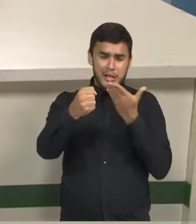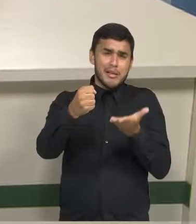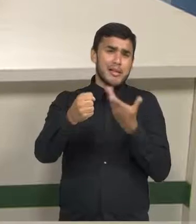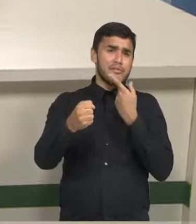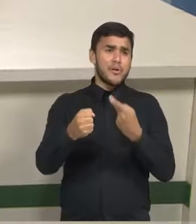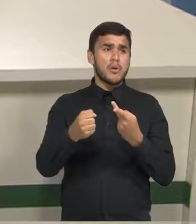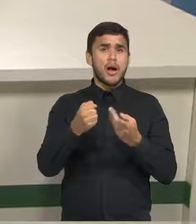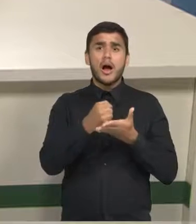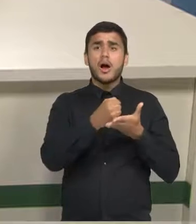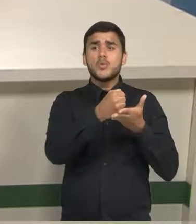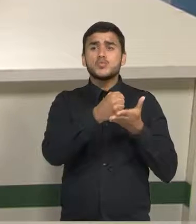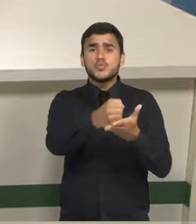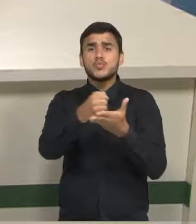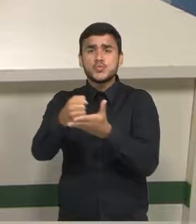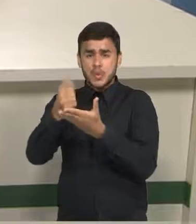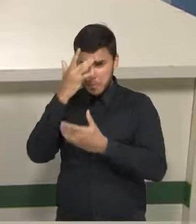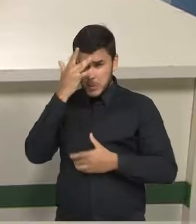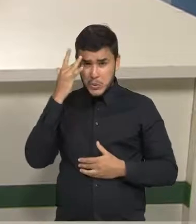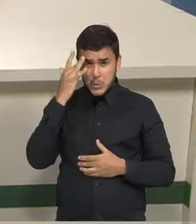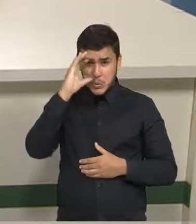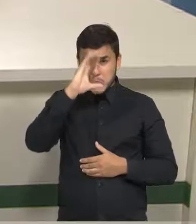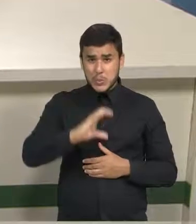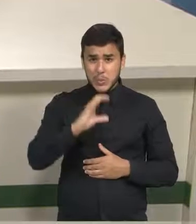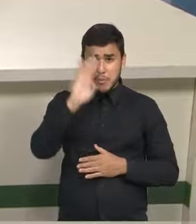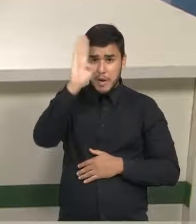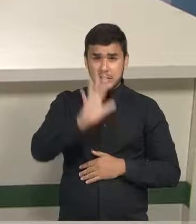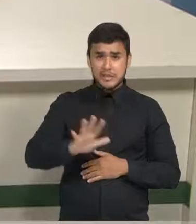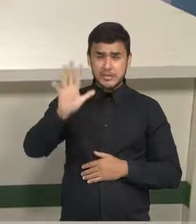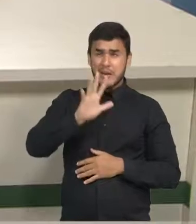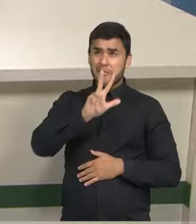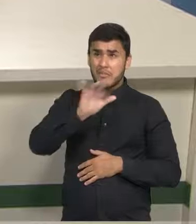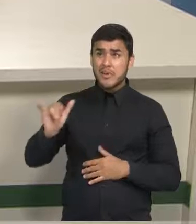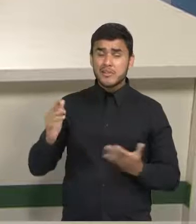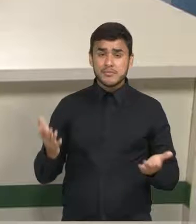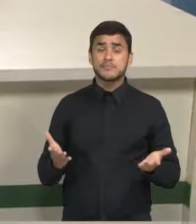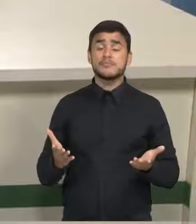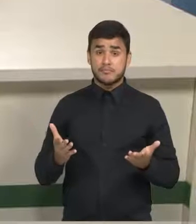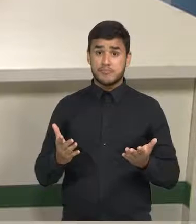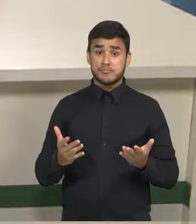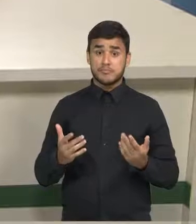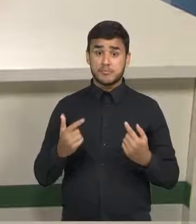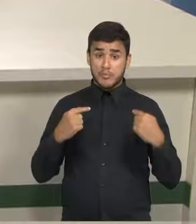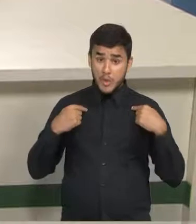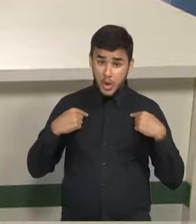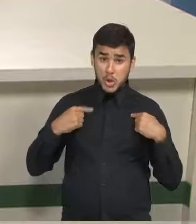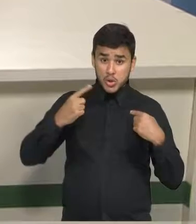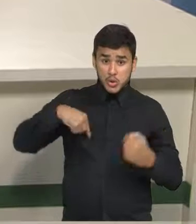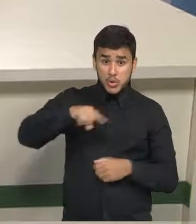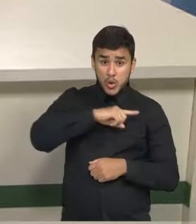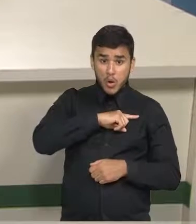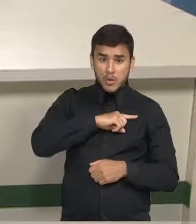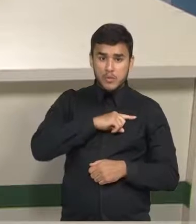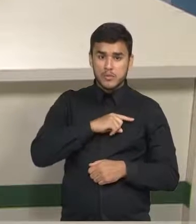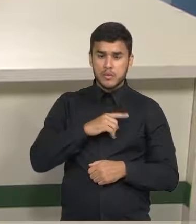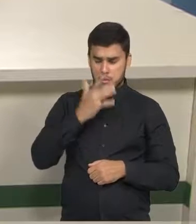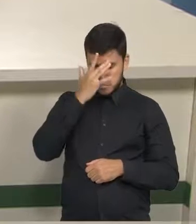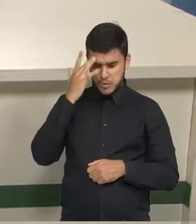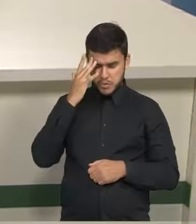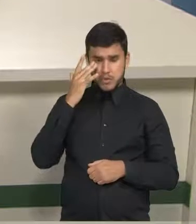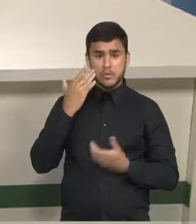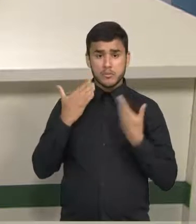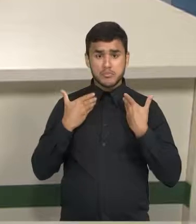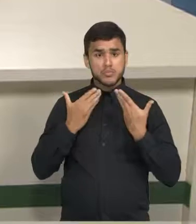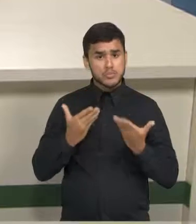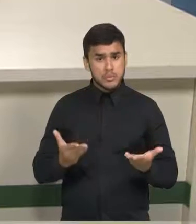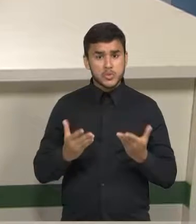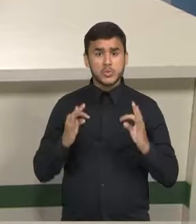pelo contrário, ele perde com isso. Mas a gente, Luiz, nós temos culpa nisso. Sem dúvida. Quando eu falo nós,